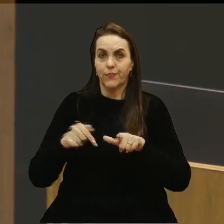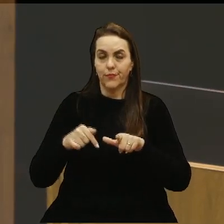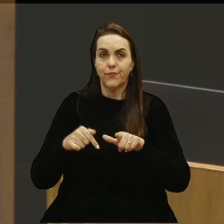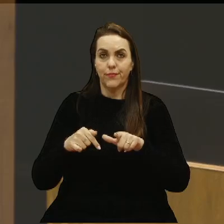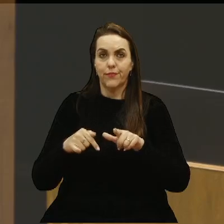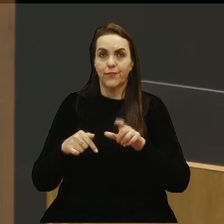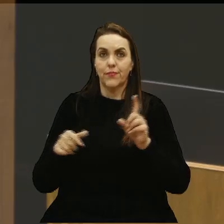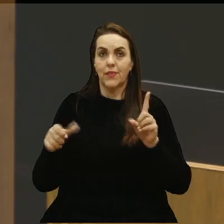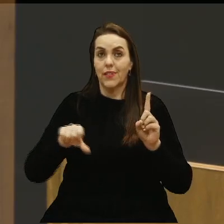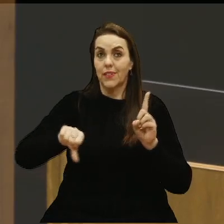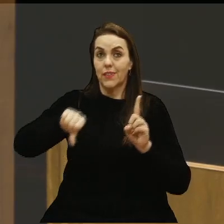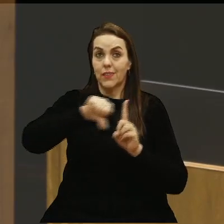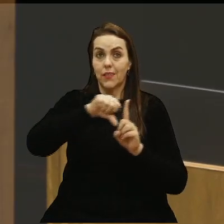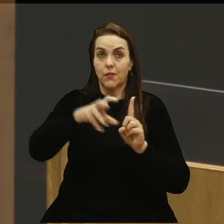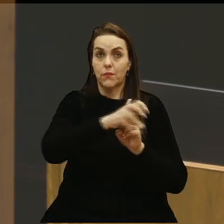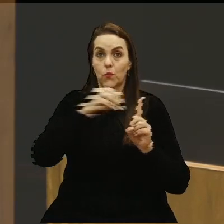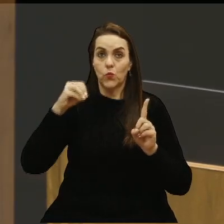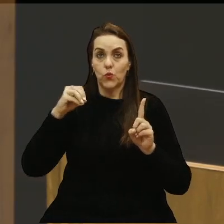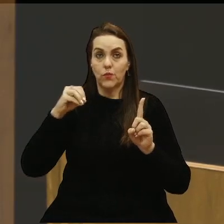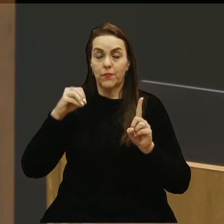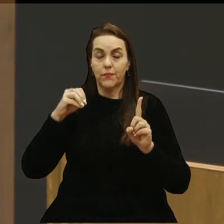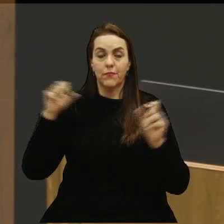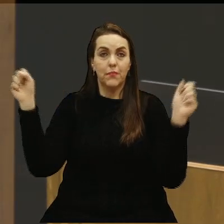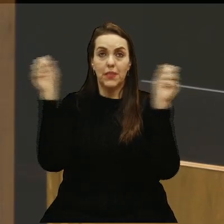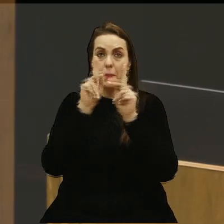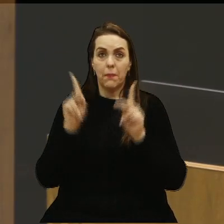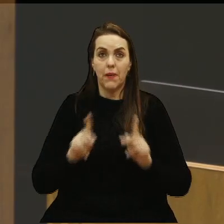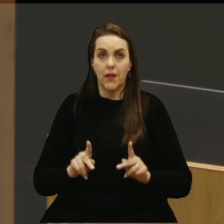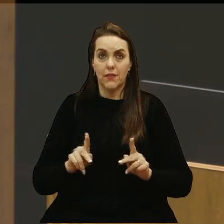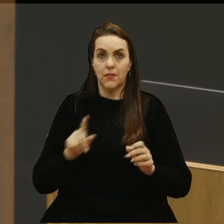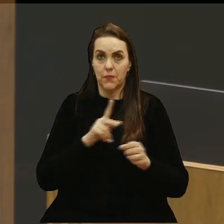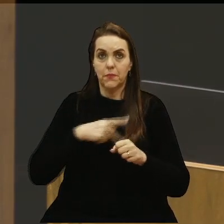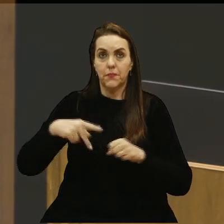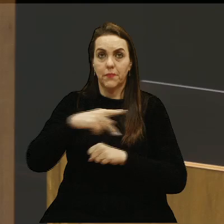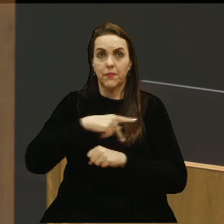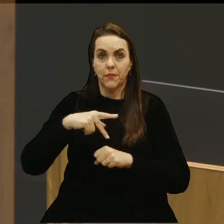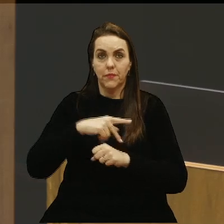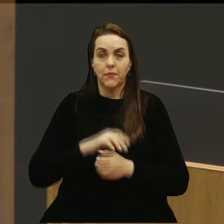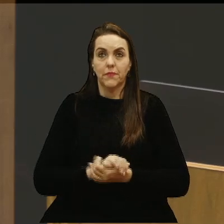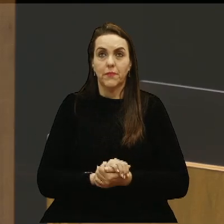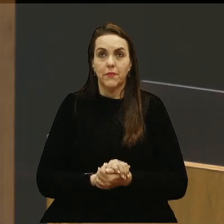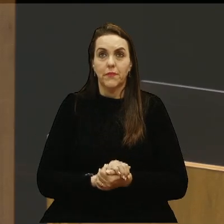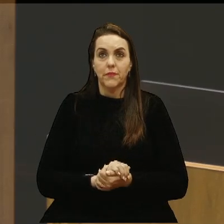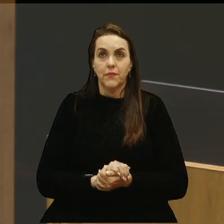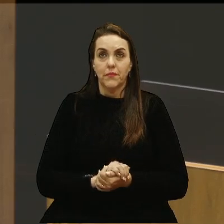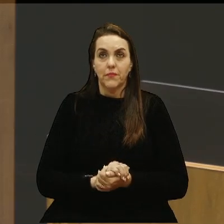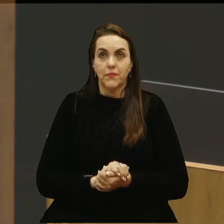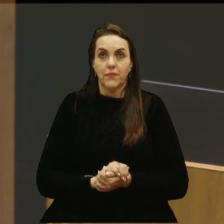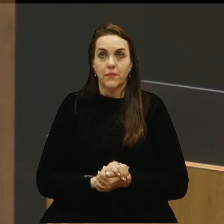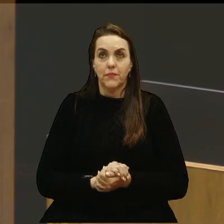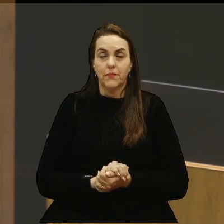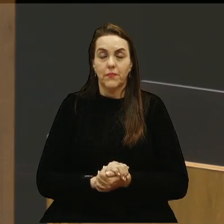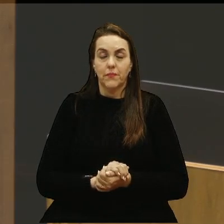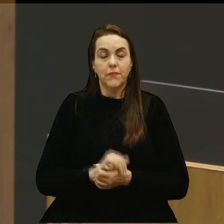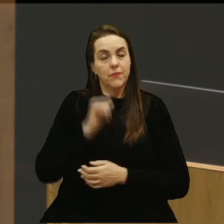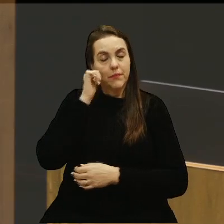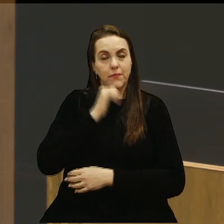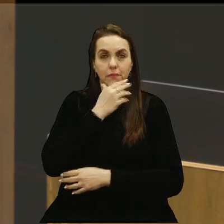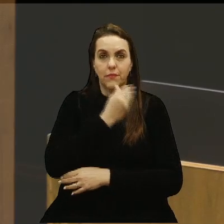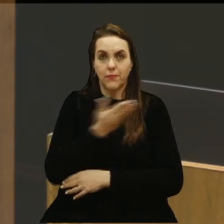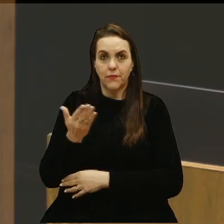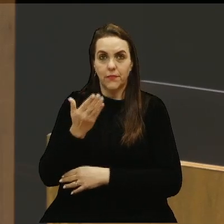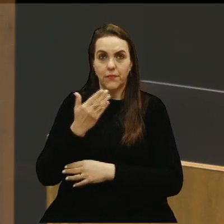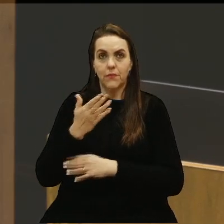Anistia. Anistia para pacificar o nosso país. Senhoras e senhores, em outra época, não